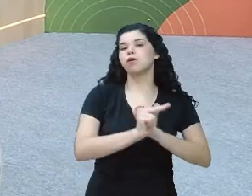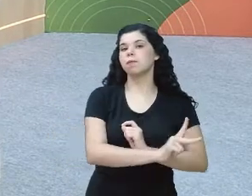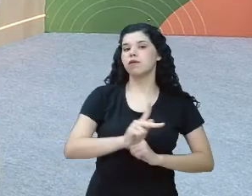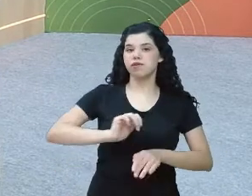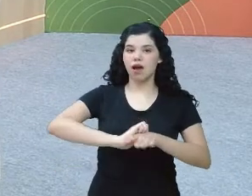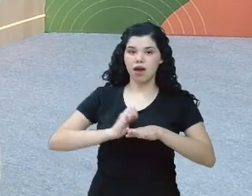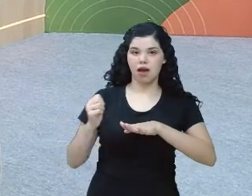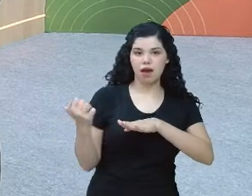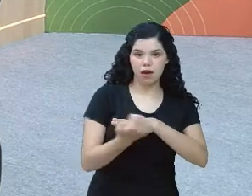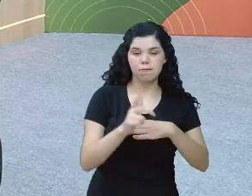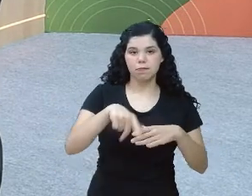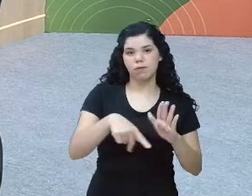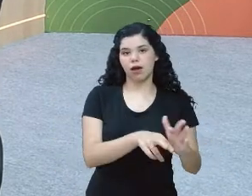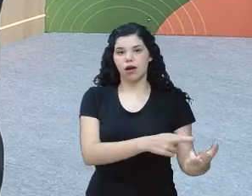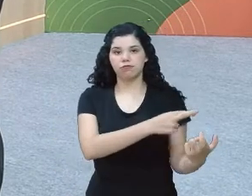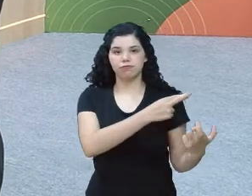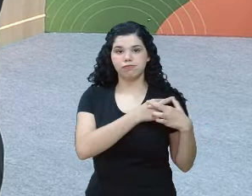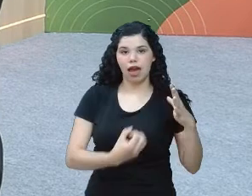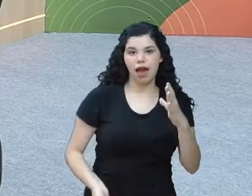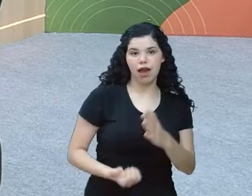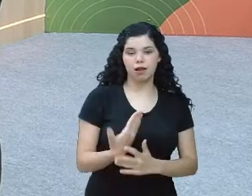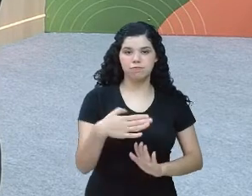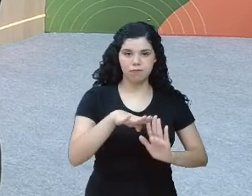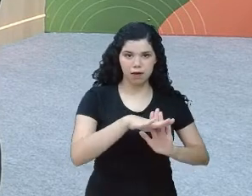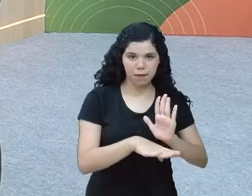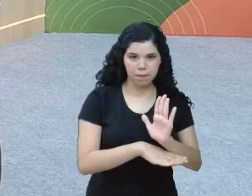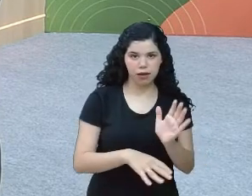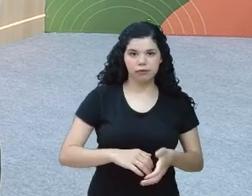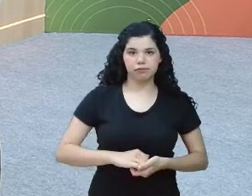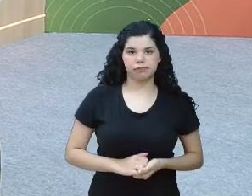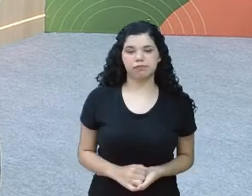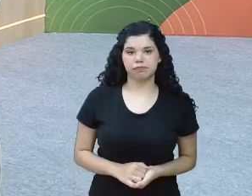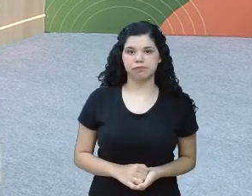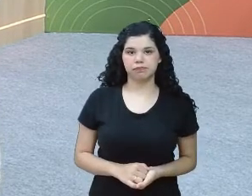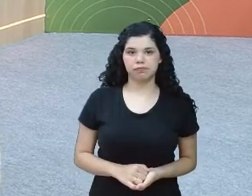é responsável pela produção desse plano.